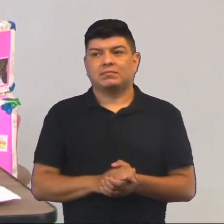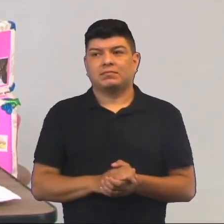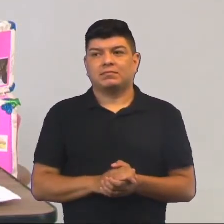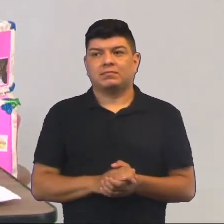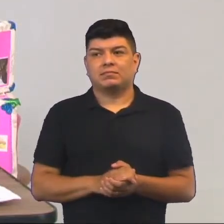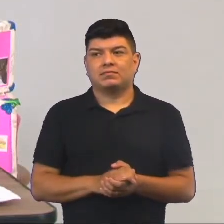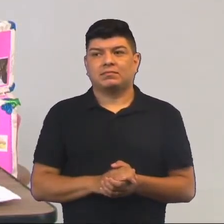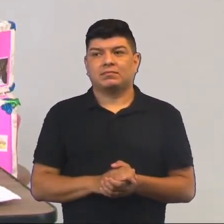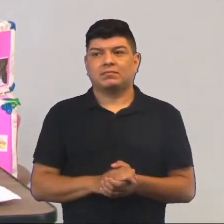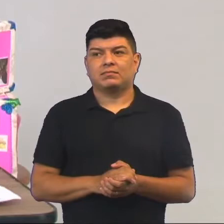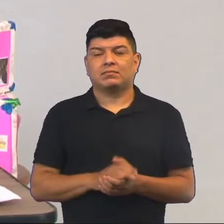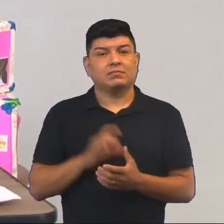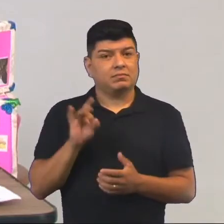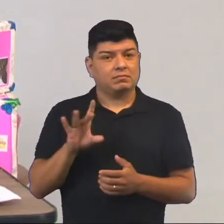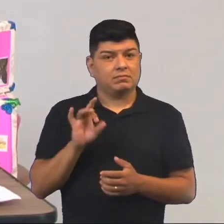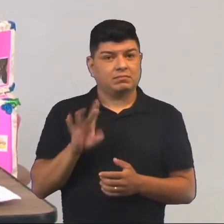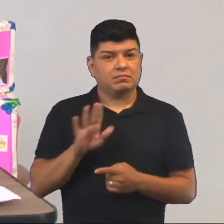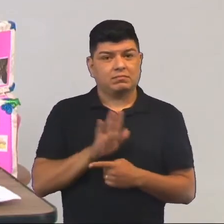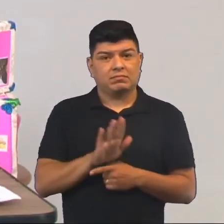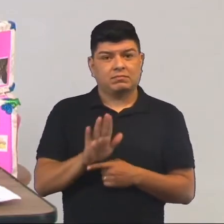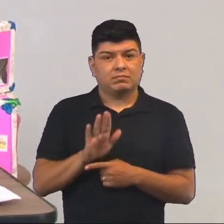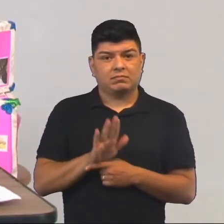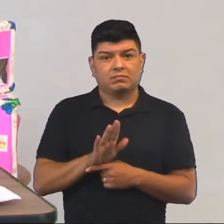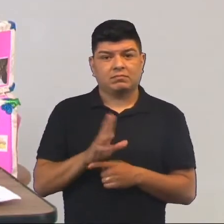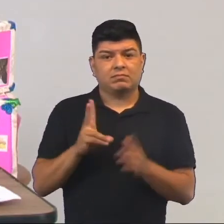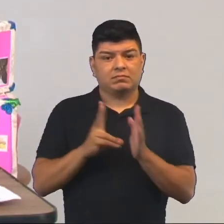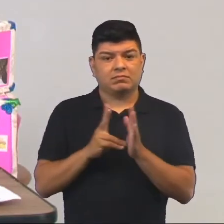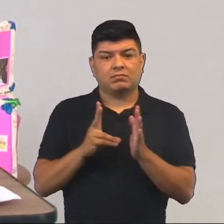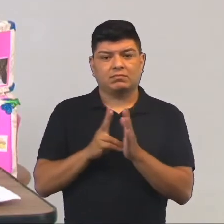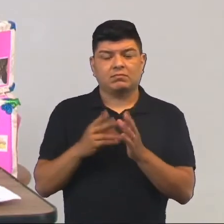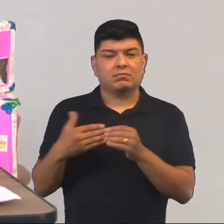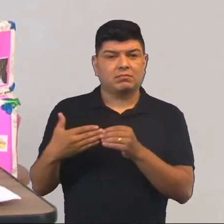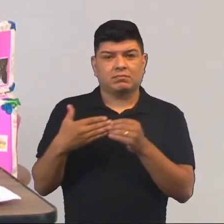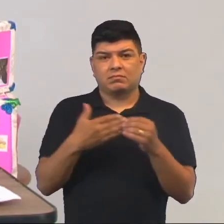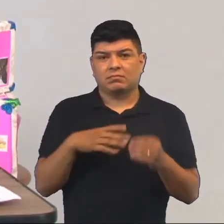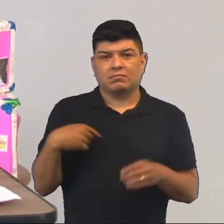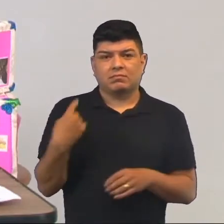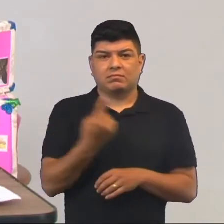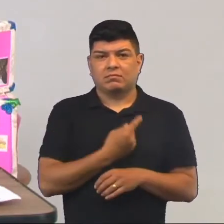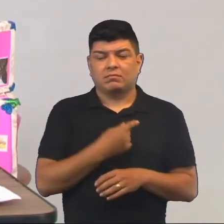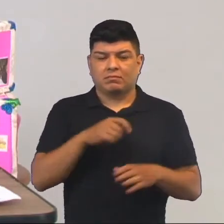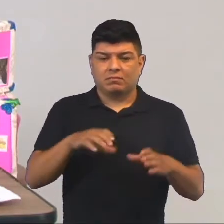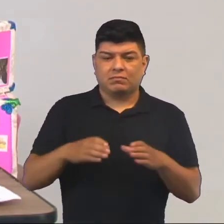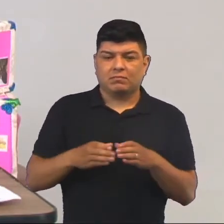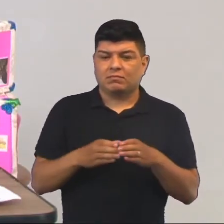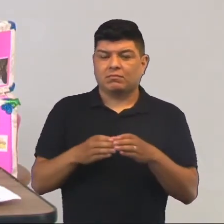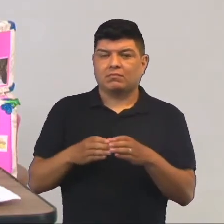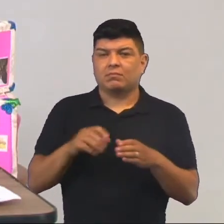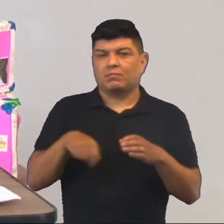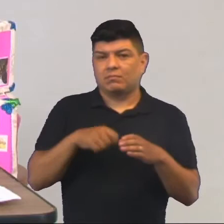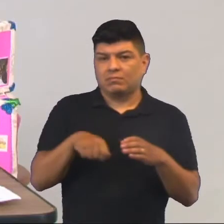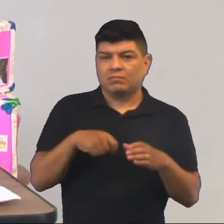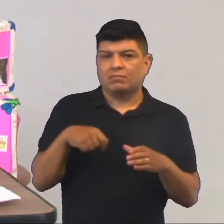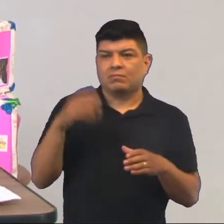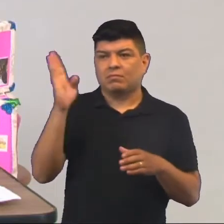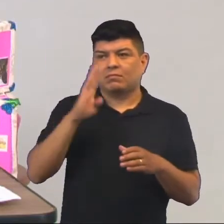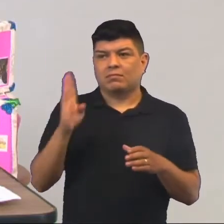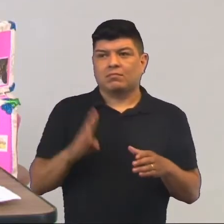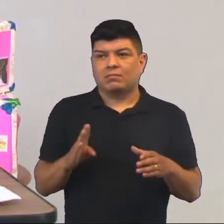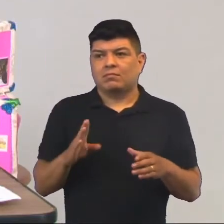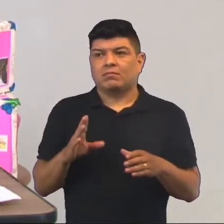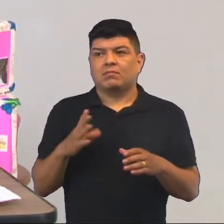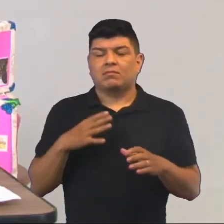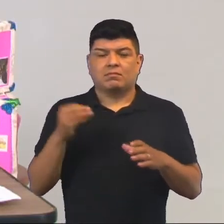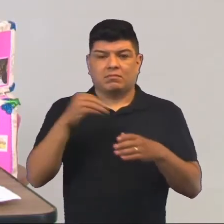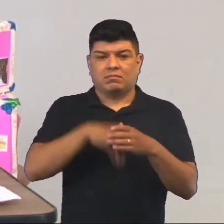vamos falar aqui somente da contribuição dos indígenas, né, que trouxeram para a nossa culinária brasileira. Então, na nossa culinária brasileira